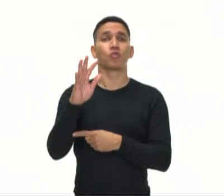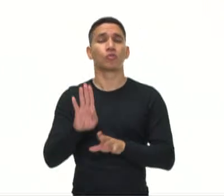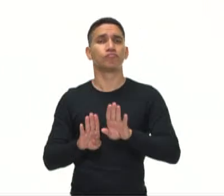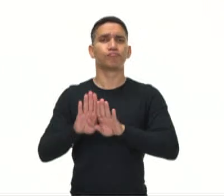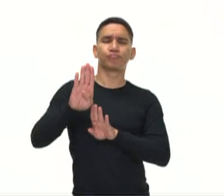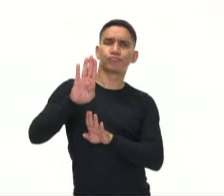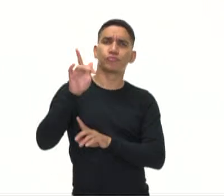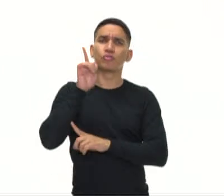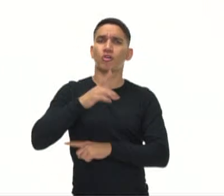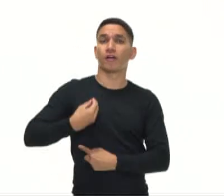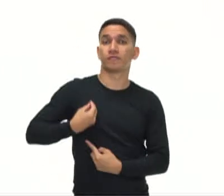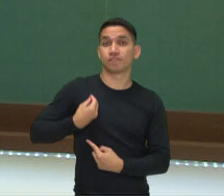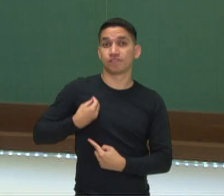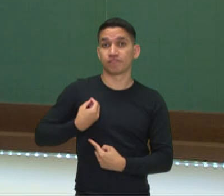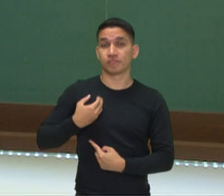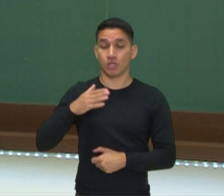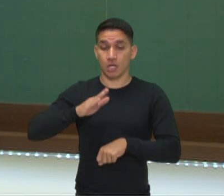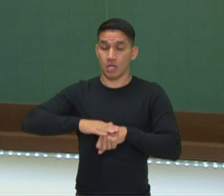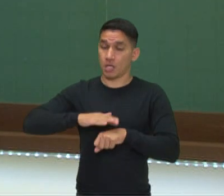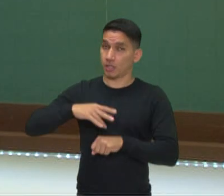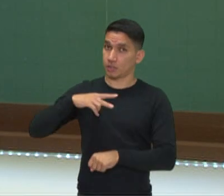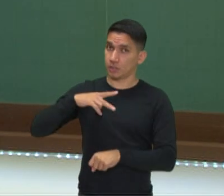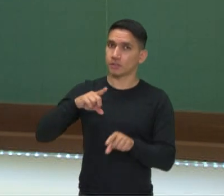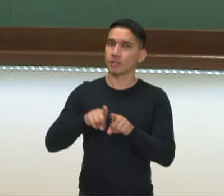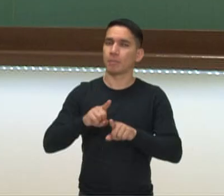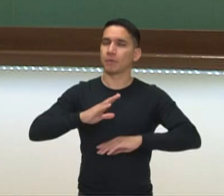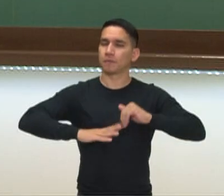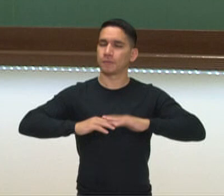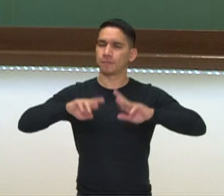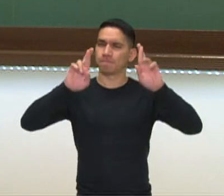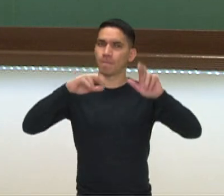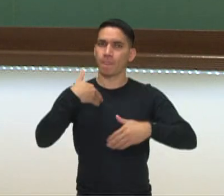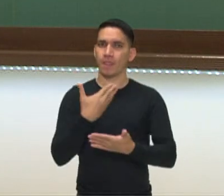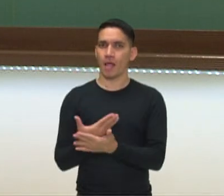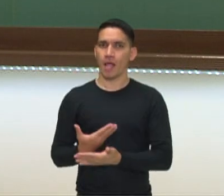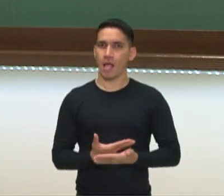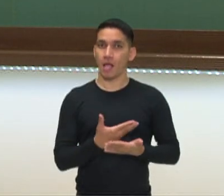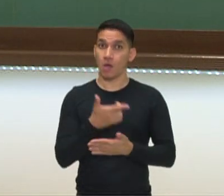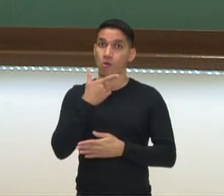individual e profissional. Espero que essa aula